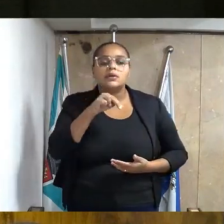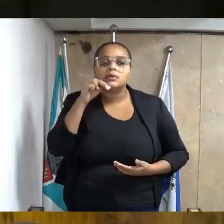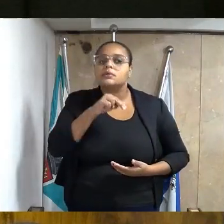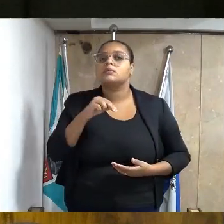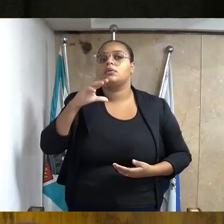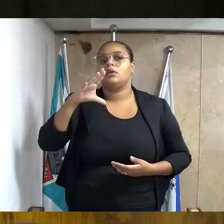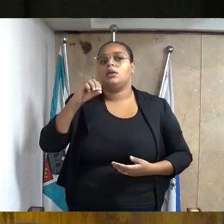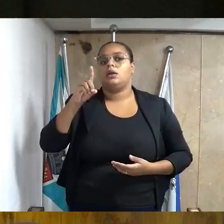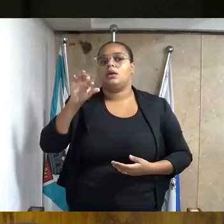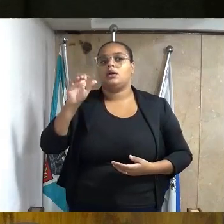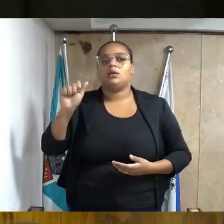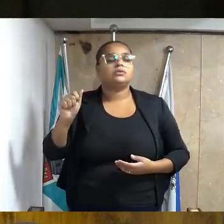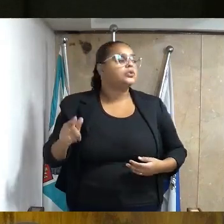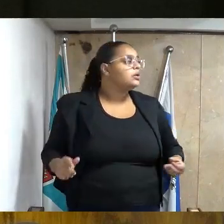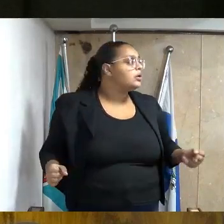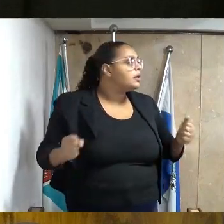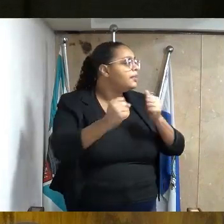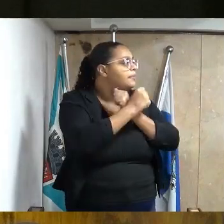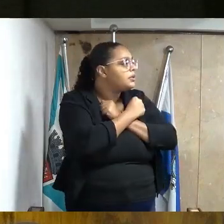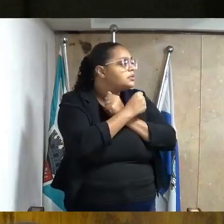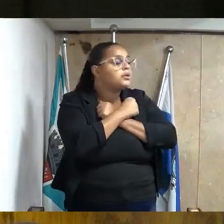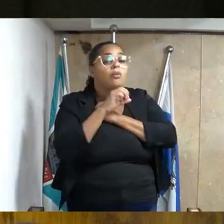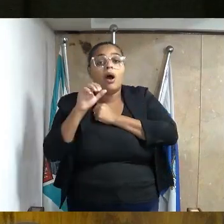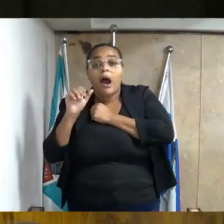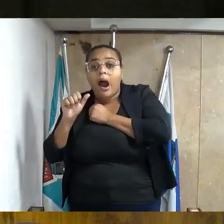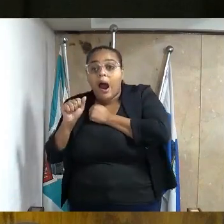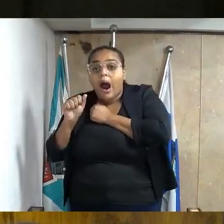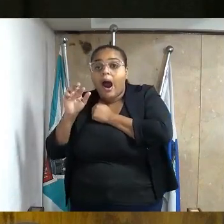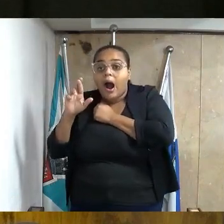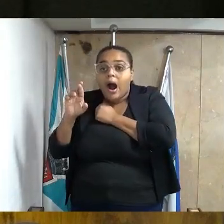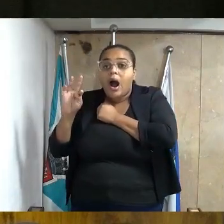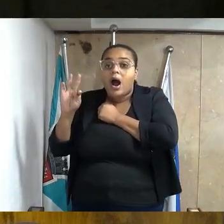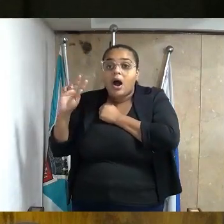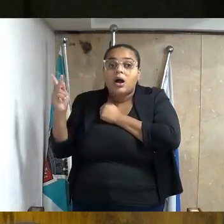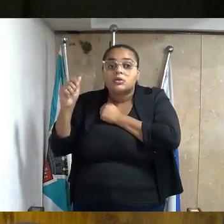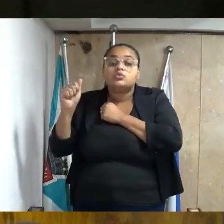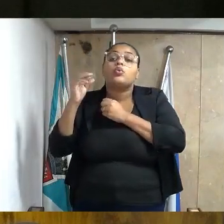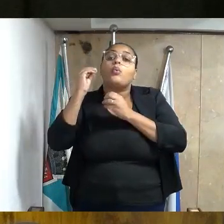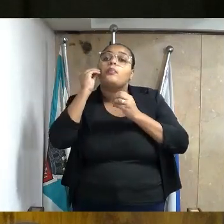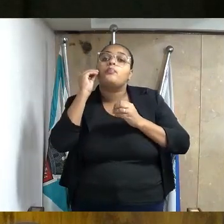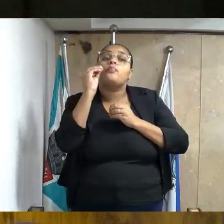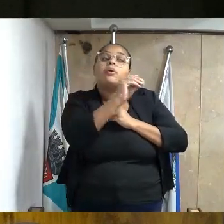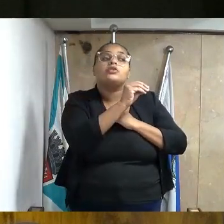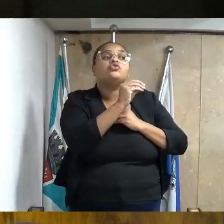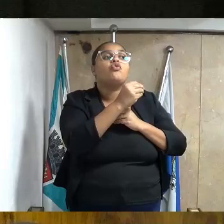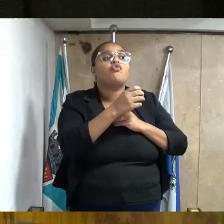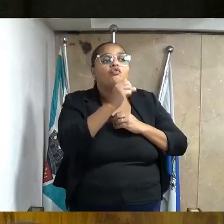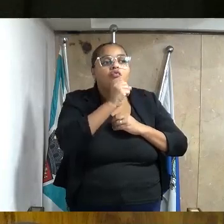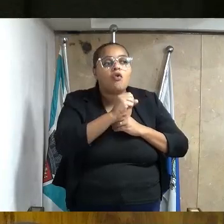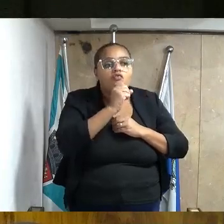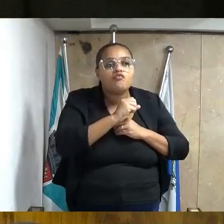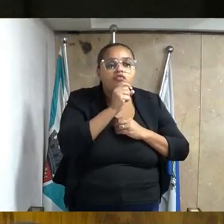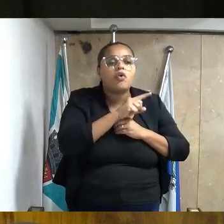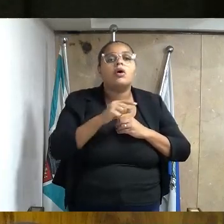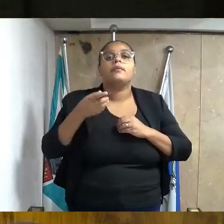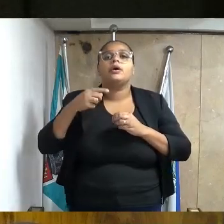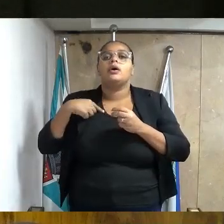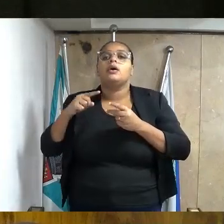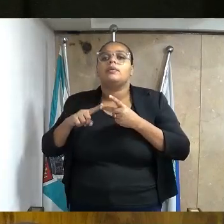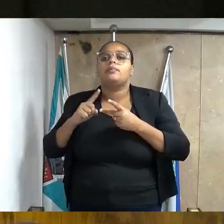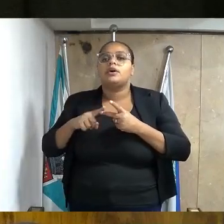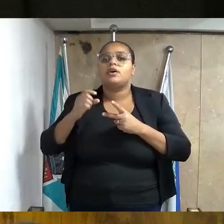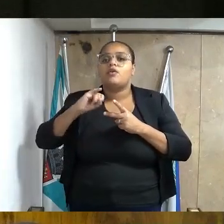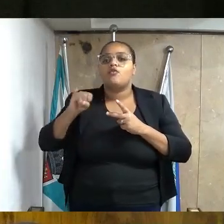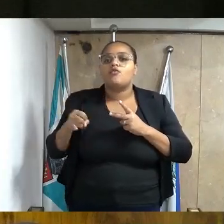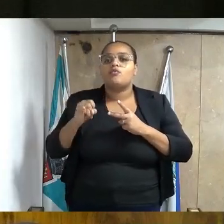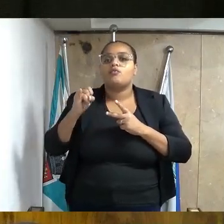e deixar um abraço para o meu neto Arthur, que está longe. Arthur, um beijo do vovô, e para a Júlia também, a minha neta, um